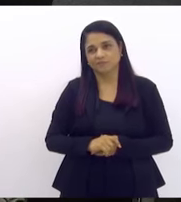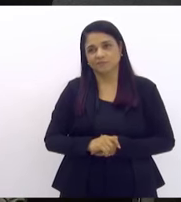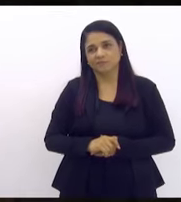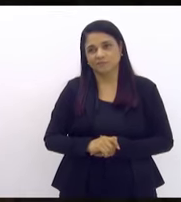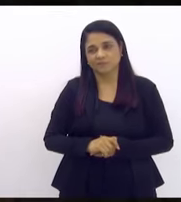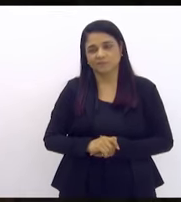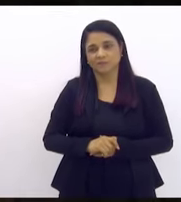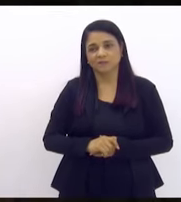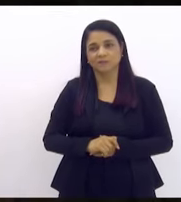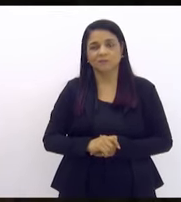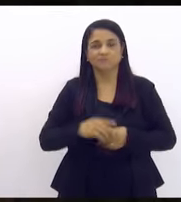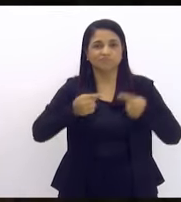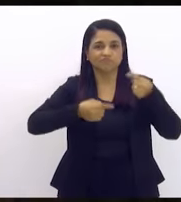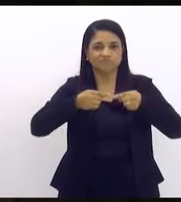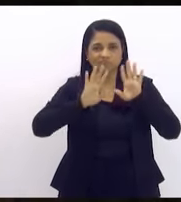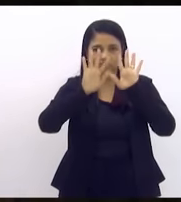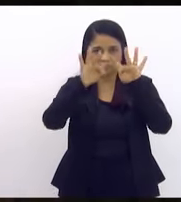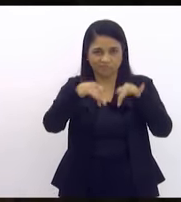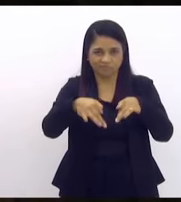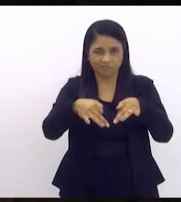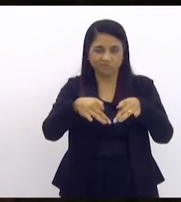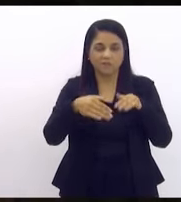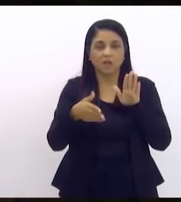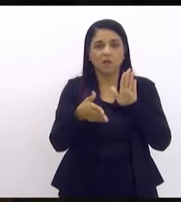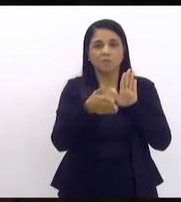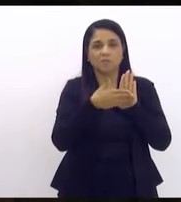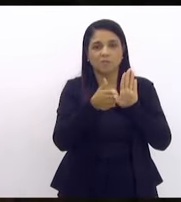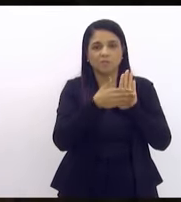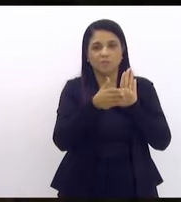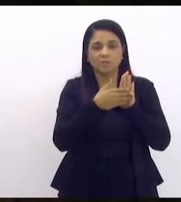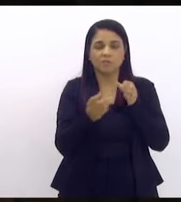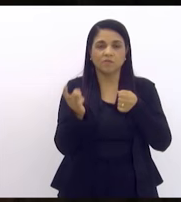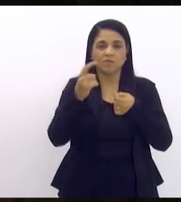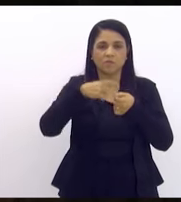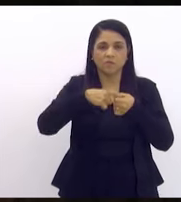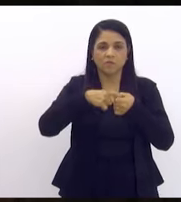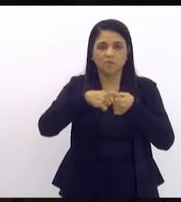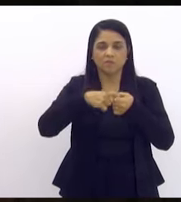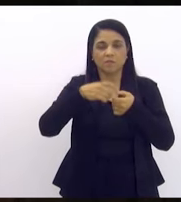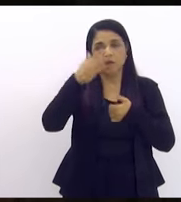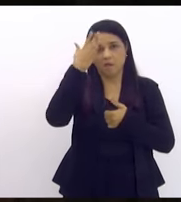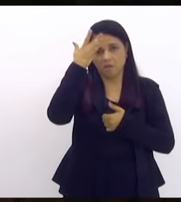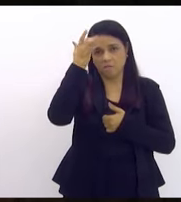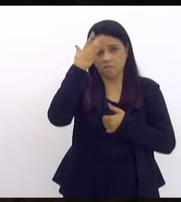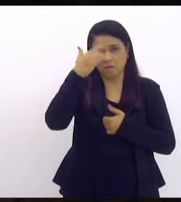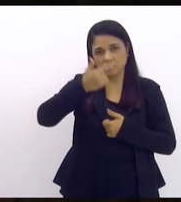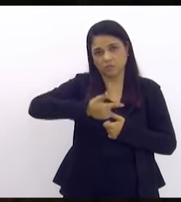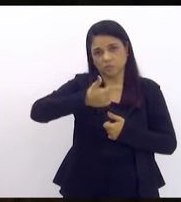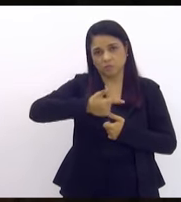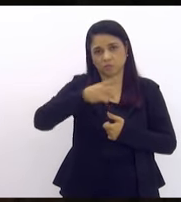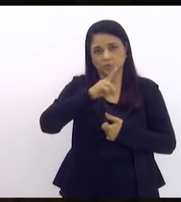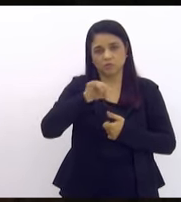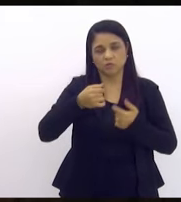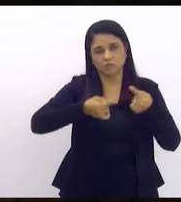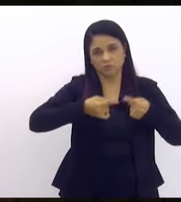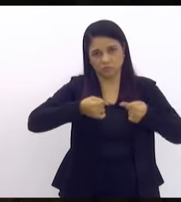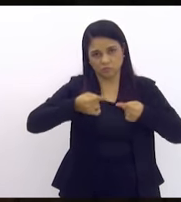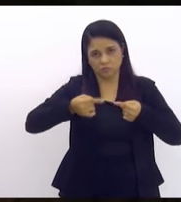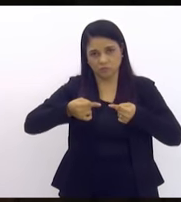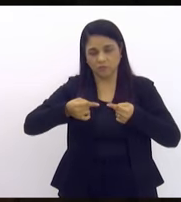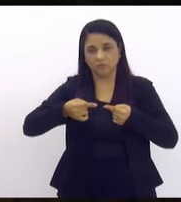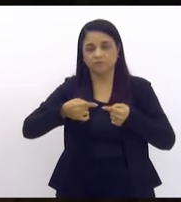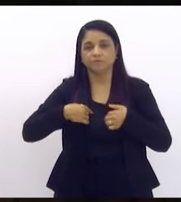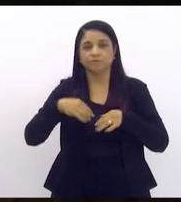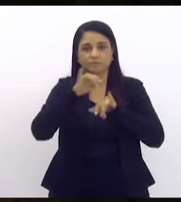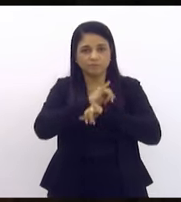Não havendo mais quem queira discutir, encerrada a discussão, a proposta retorna amanhã para o segundo dia de discussão.